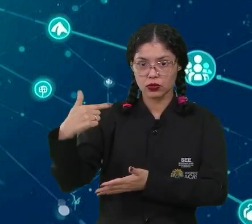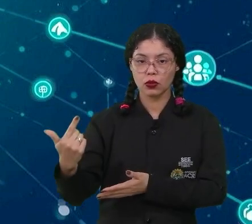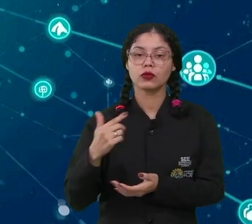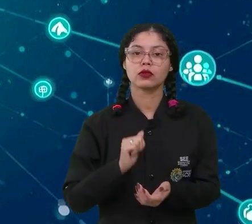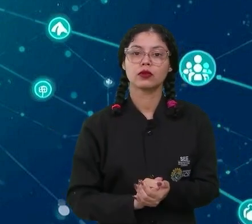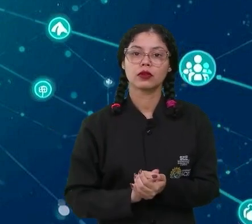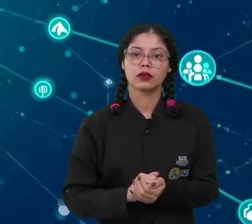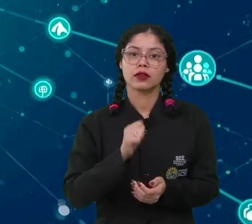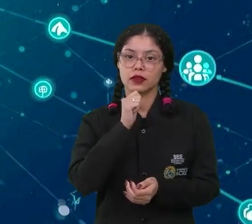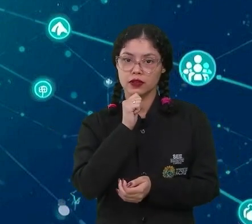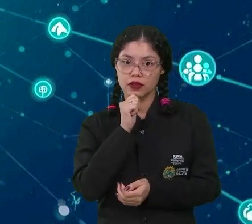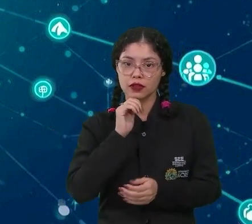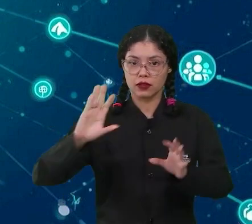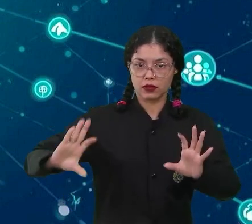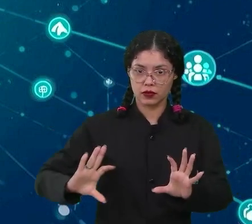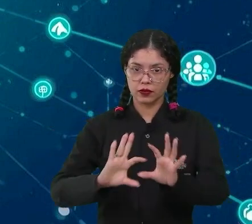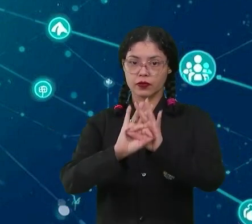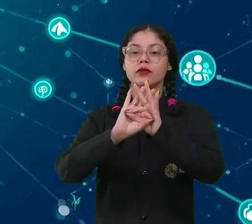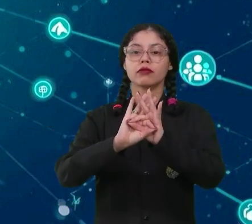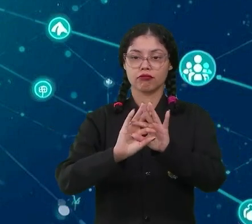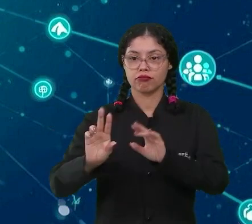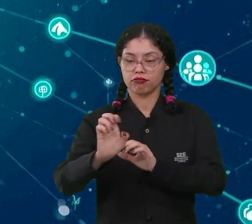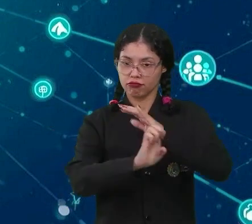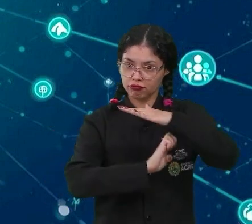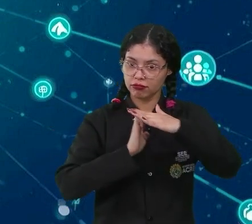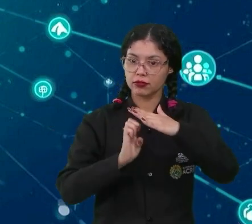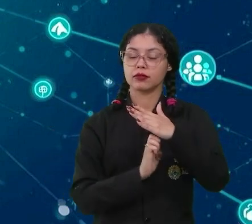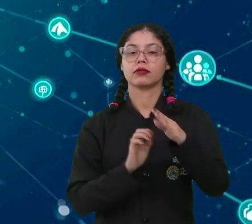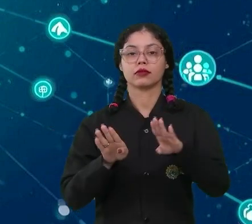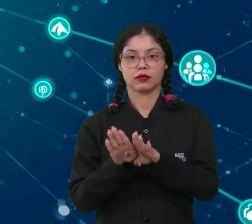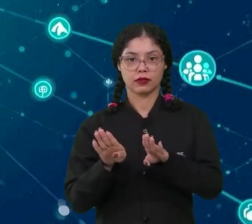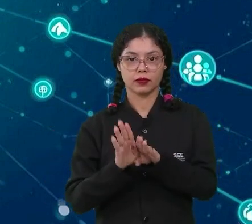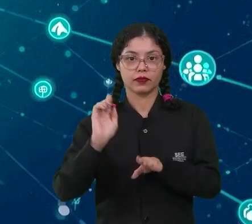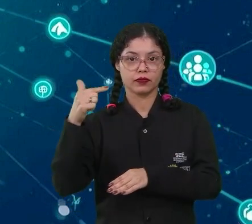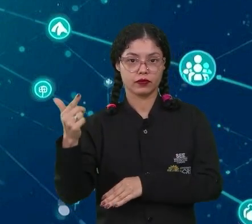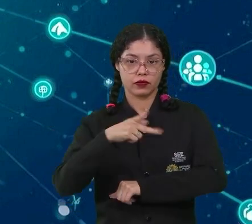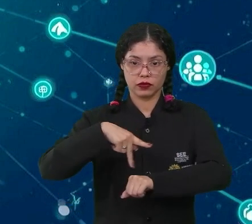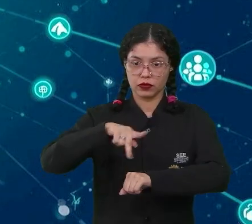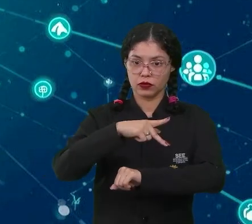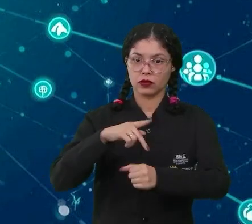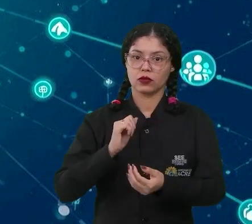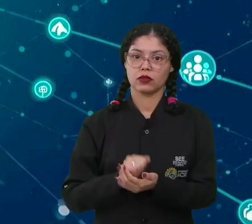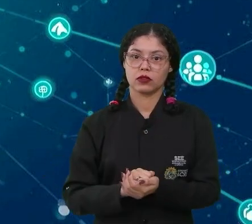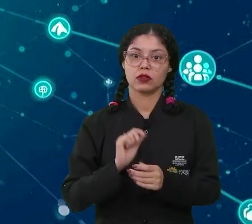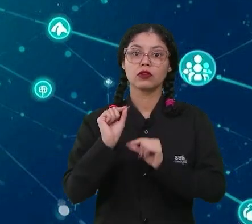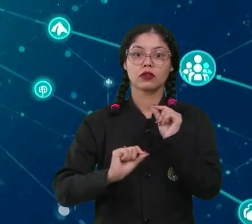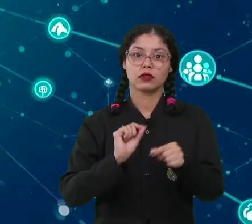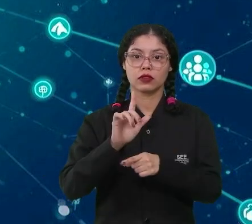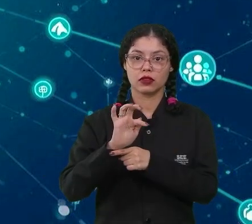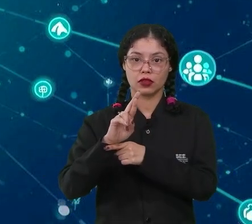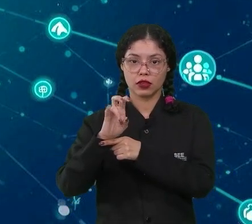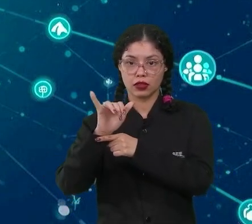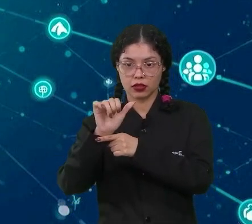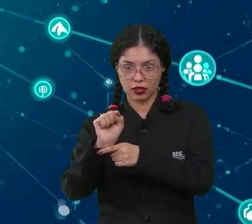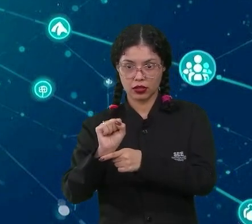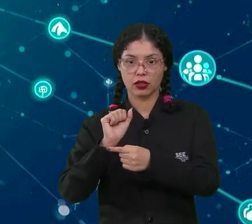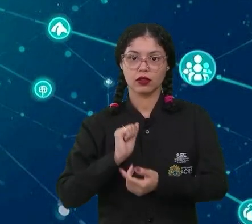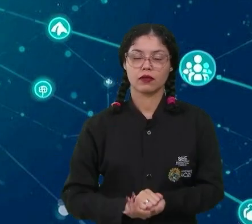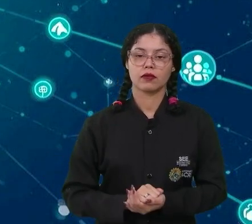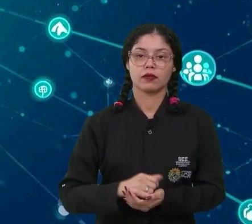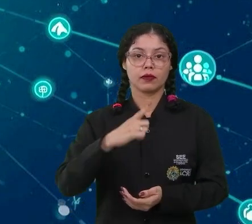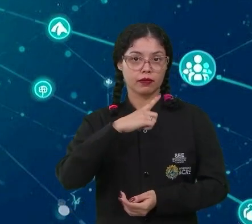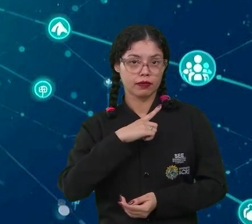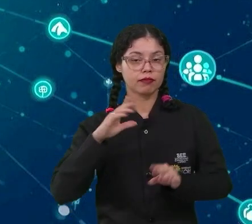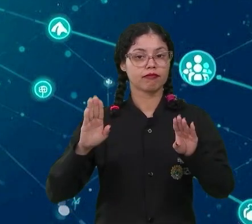vários outros países. E essas empresas, elas operam em outros países por meio de filiais.